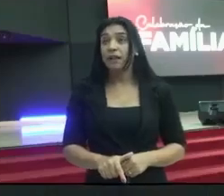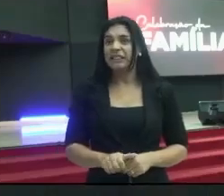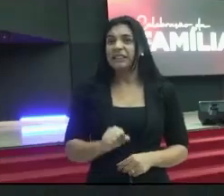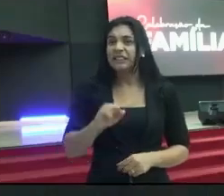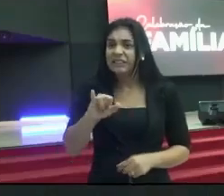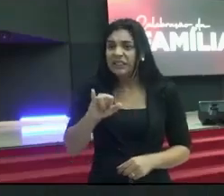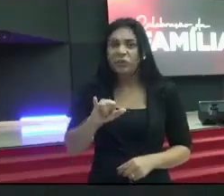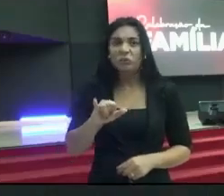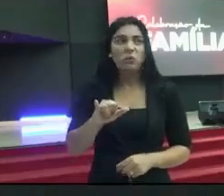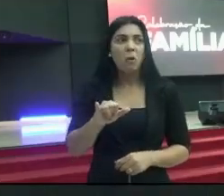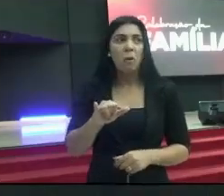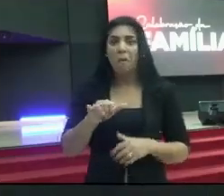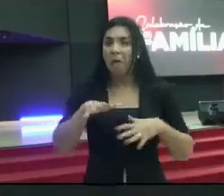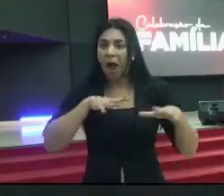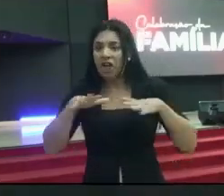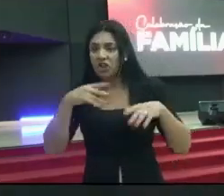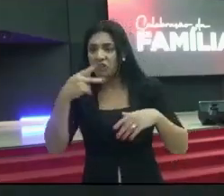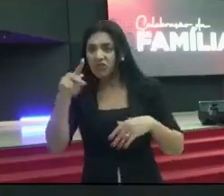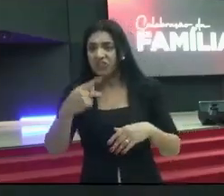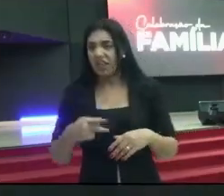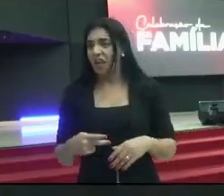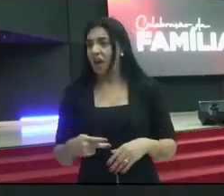mexe com você, mexe comigo.